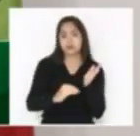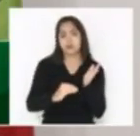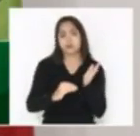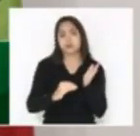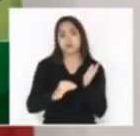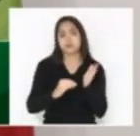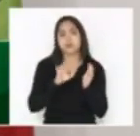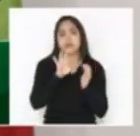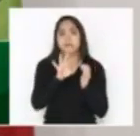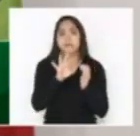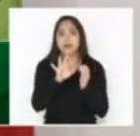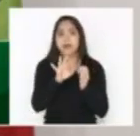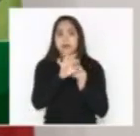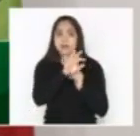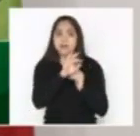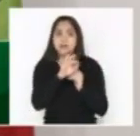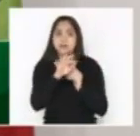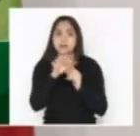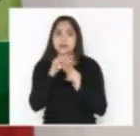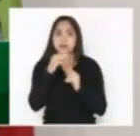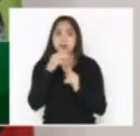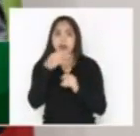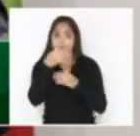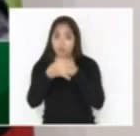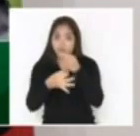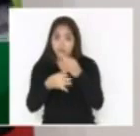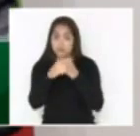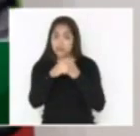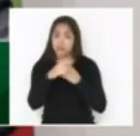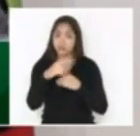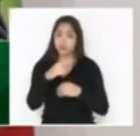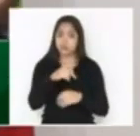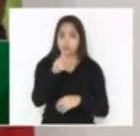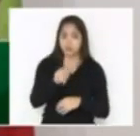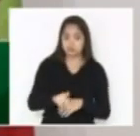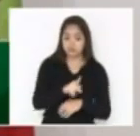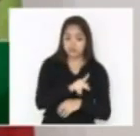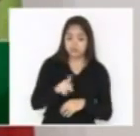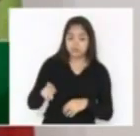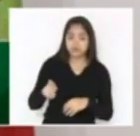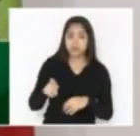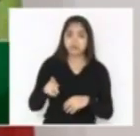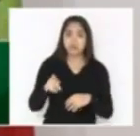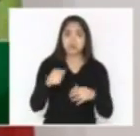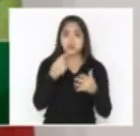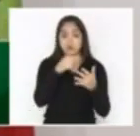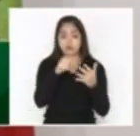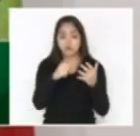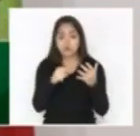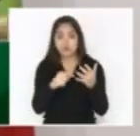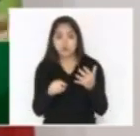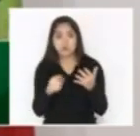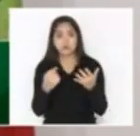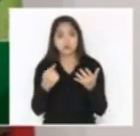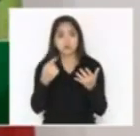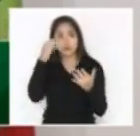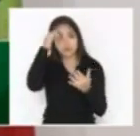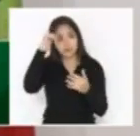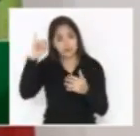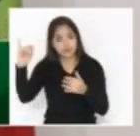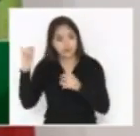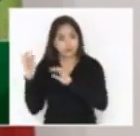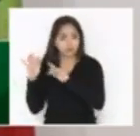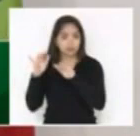Mas o levantamento que o padre Pedro traz aqui mostra que um dos pontos que era para evitar o êxodo